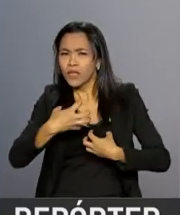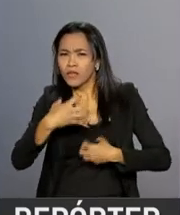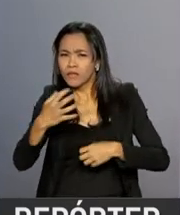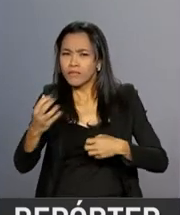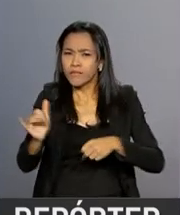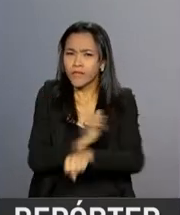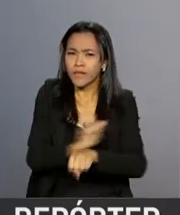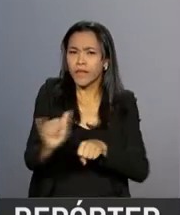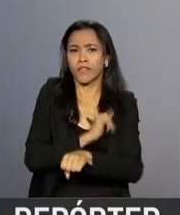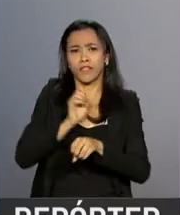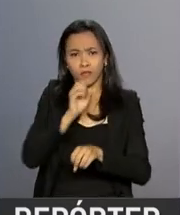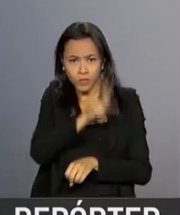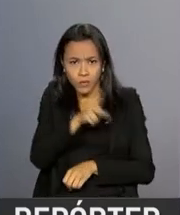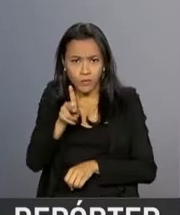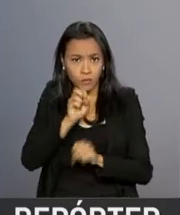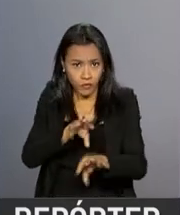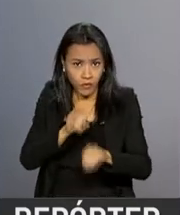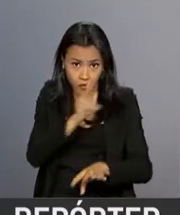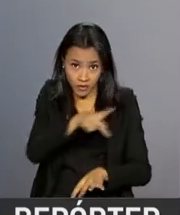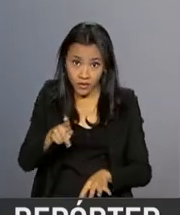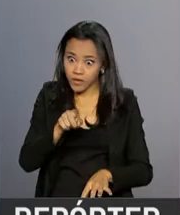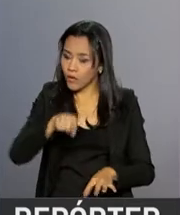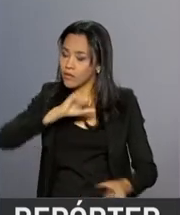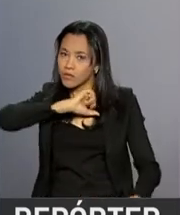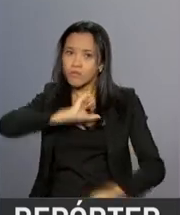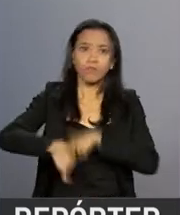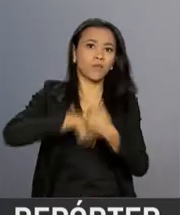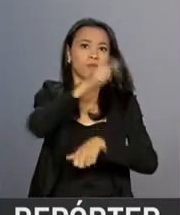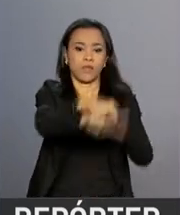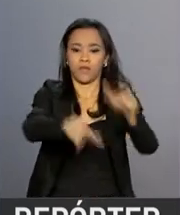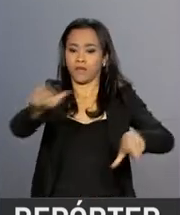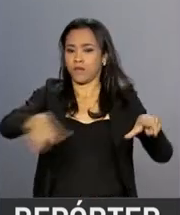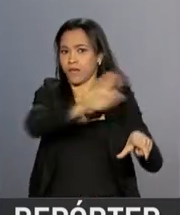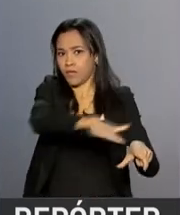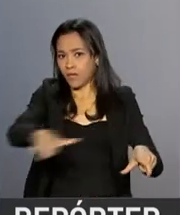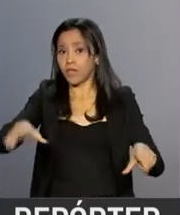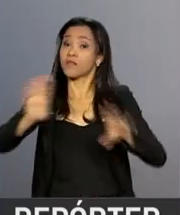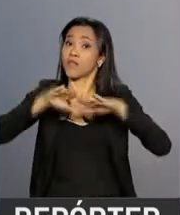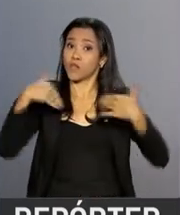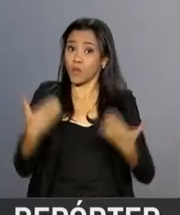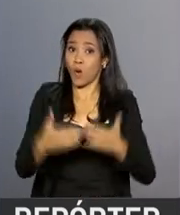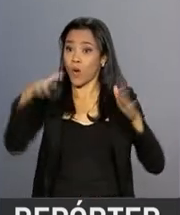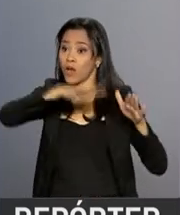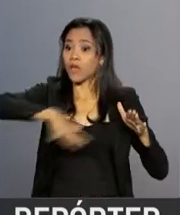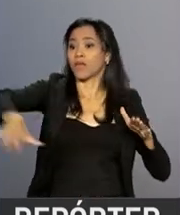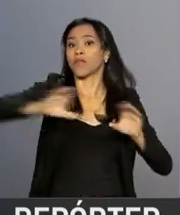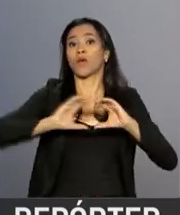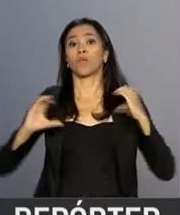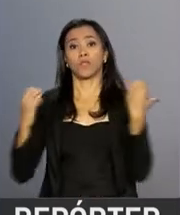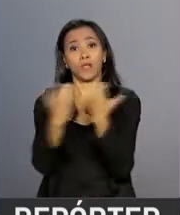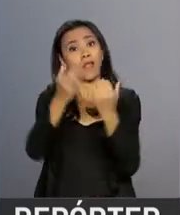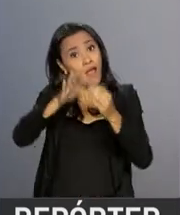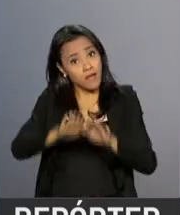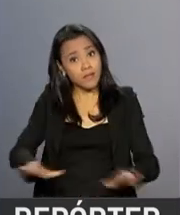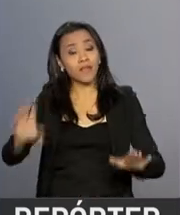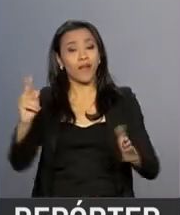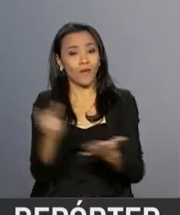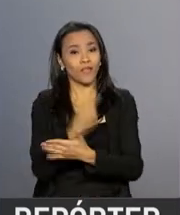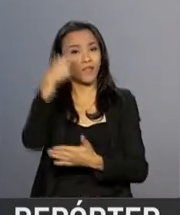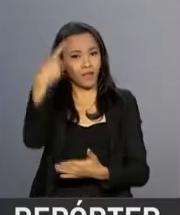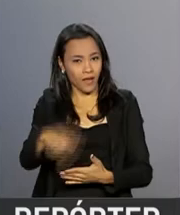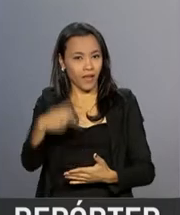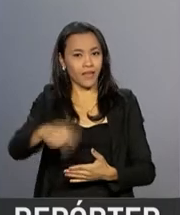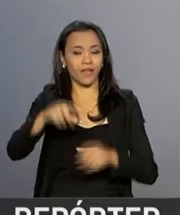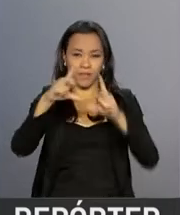pode transformar a realidade de crianças de escola e da comunidade é assim é uma escola no recanto das emas